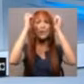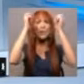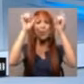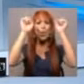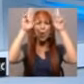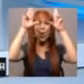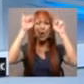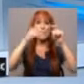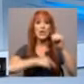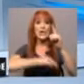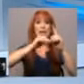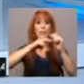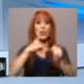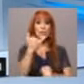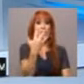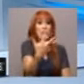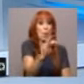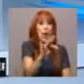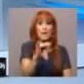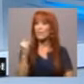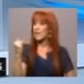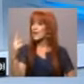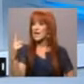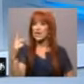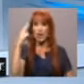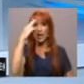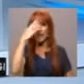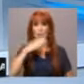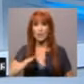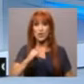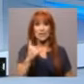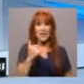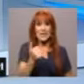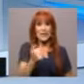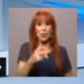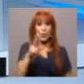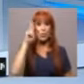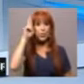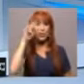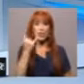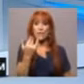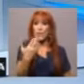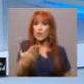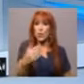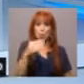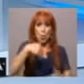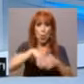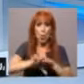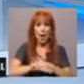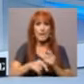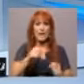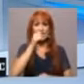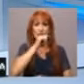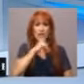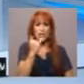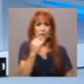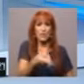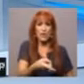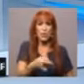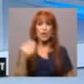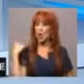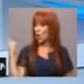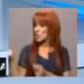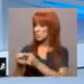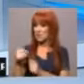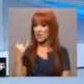limpo, temperaturas de 26 para Castelo Branco, 25 para Porto Alegre, 21 para a Guarda, Santarém com 29 e no litoral entre